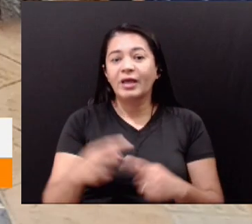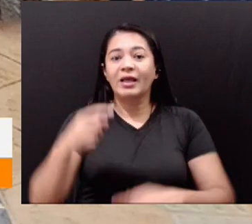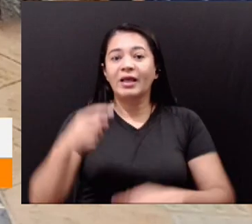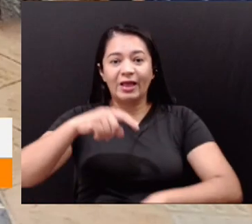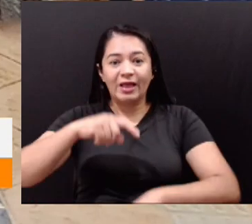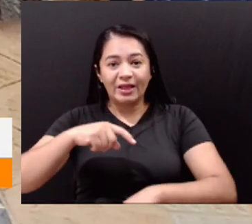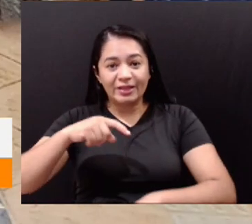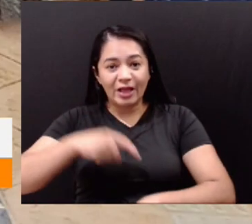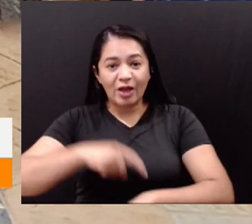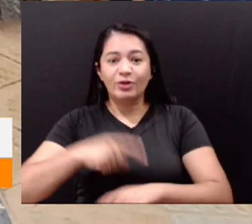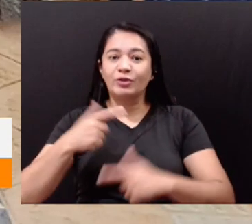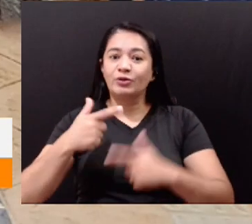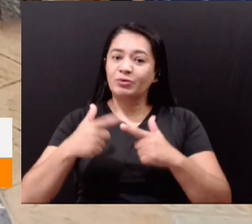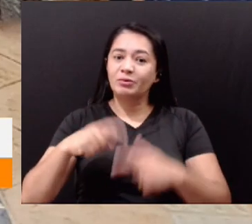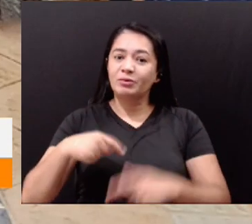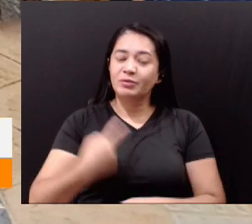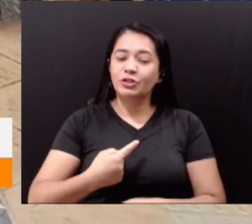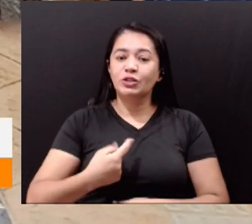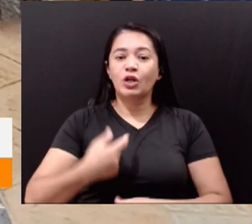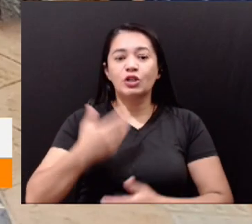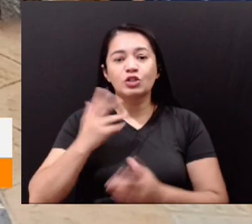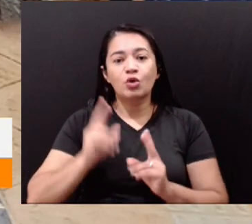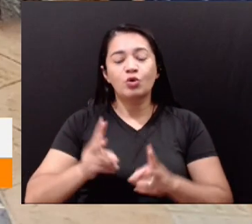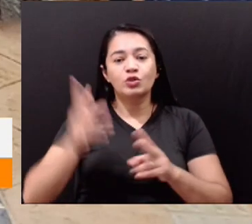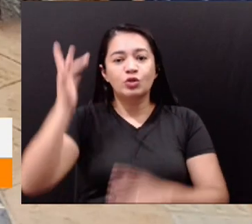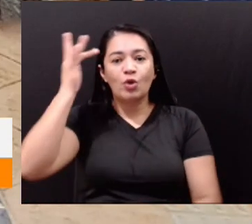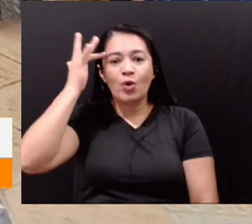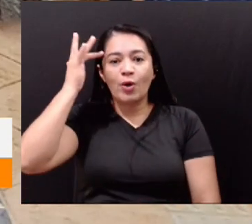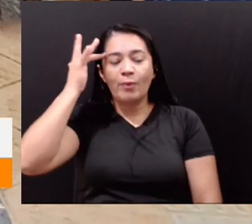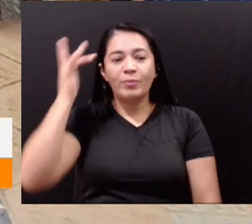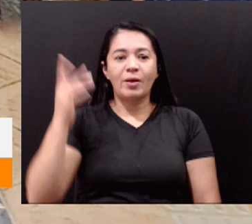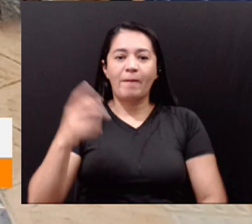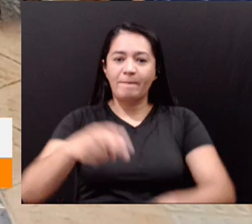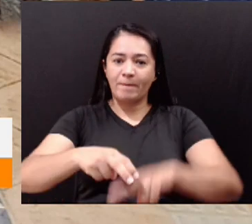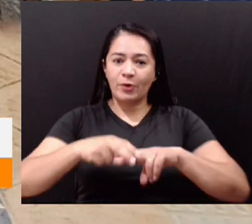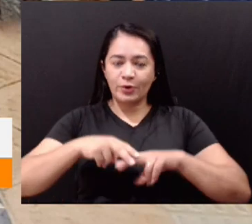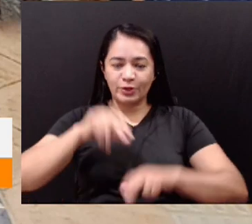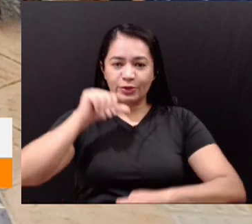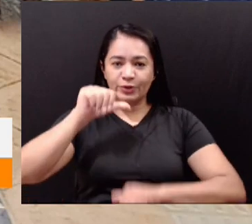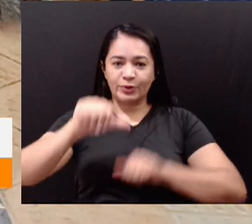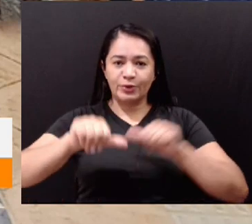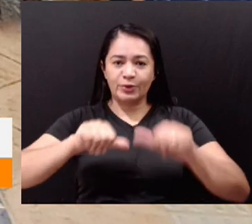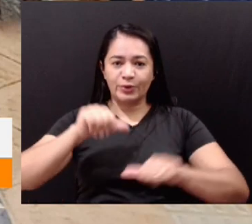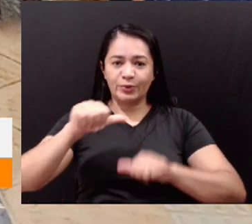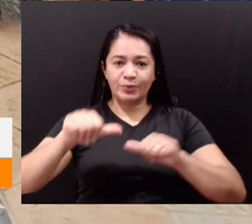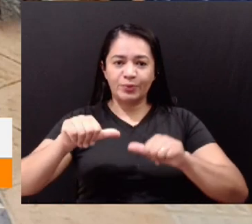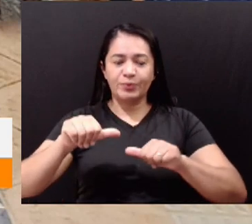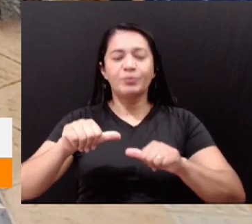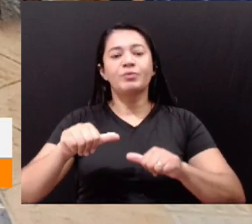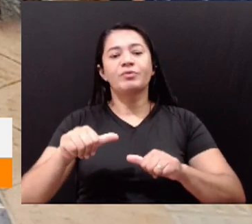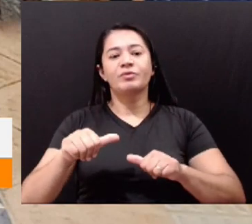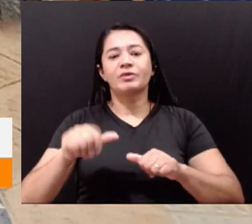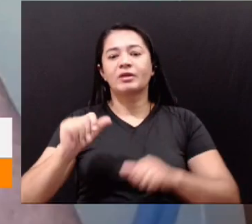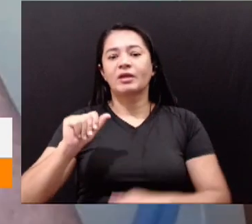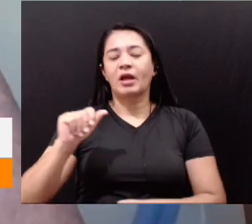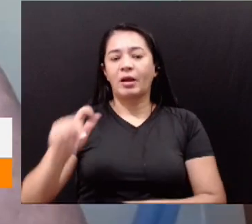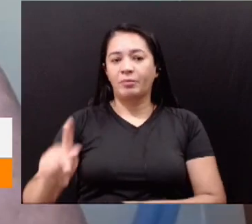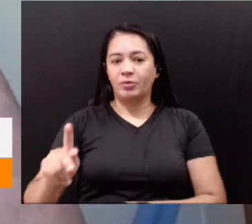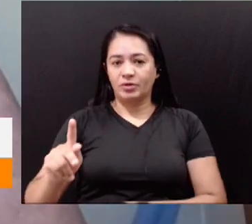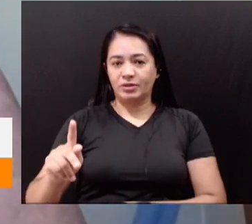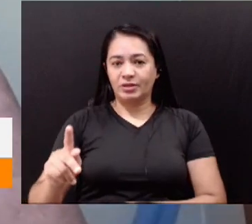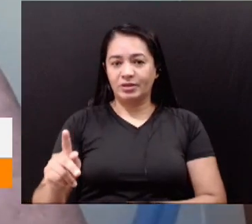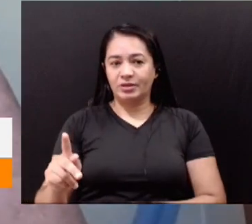crescendo. Eu acho que a grande mudança da aposentadoria para